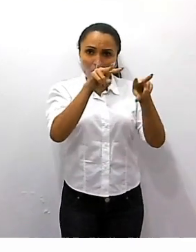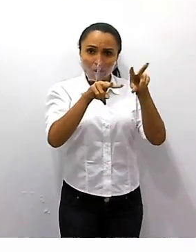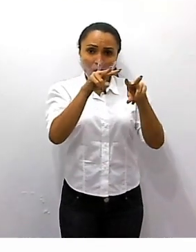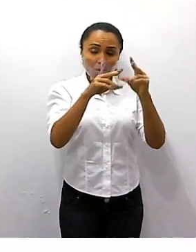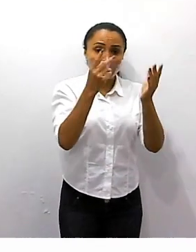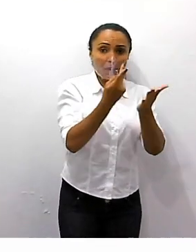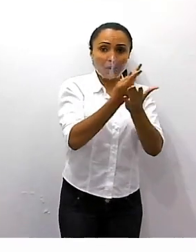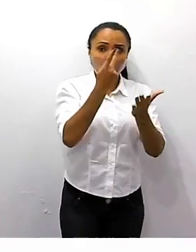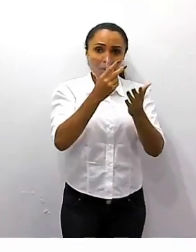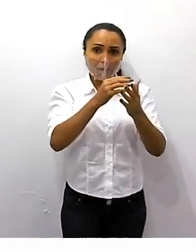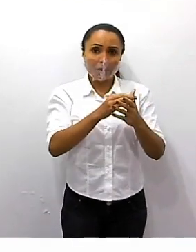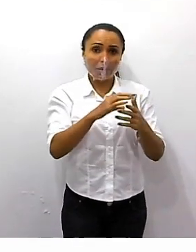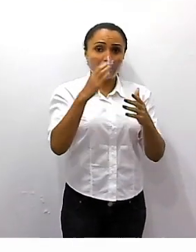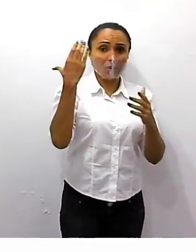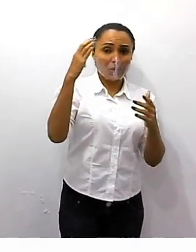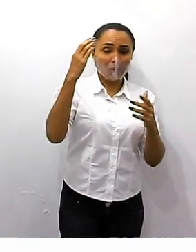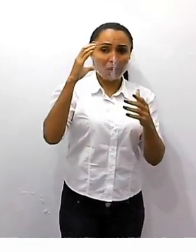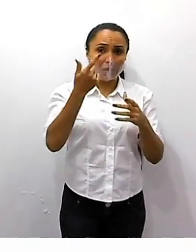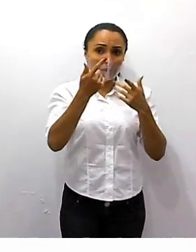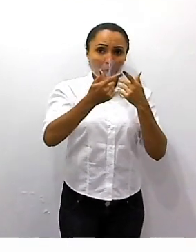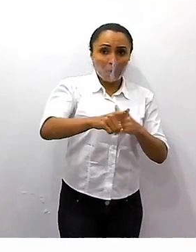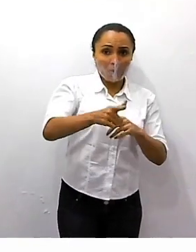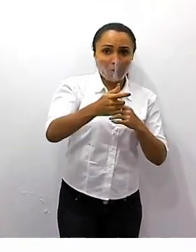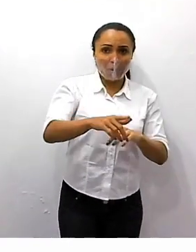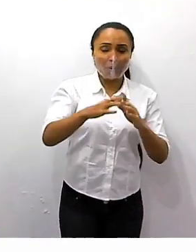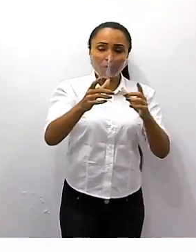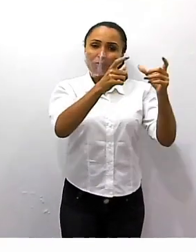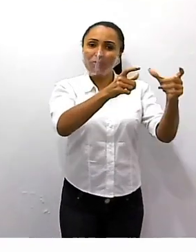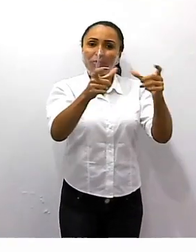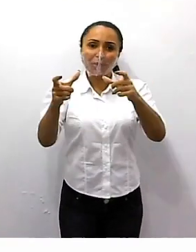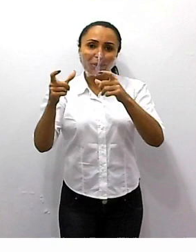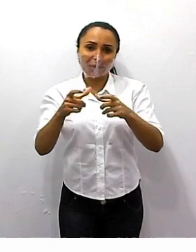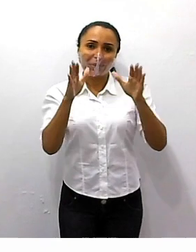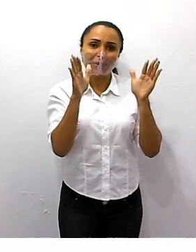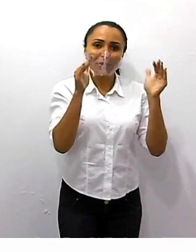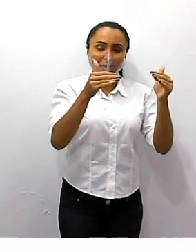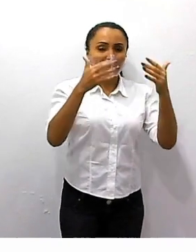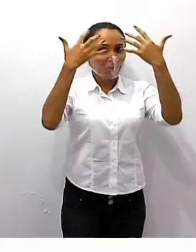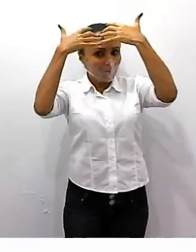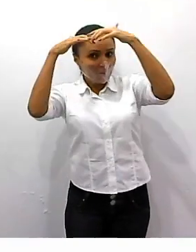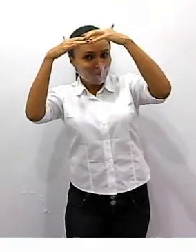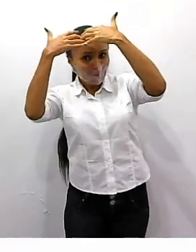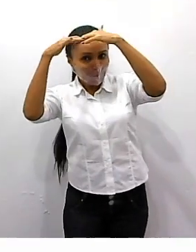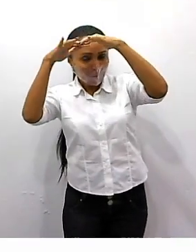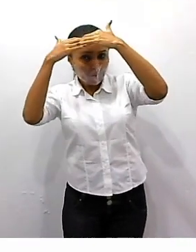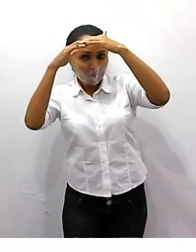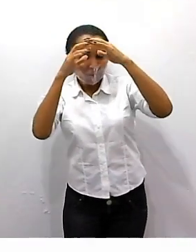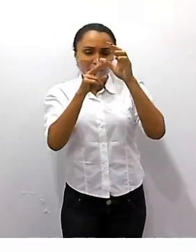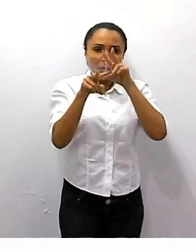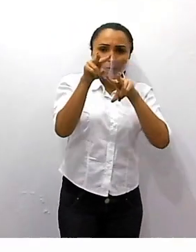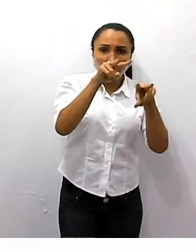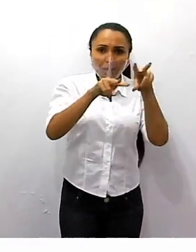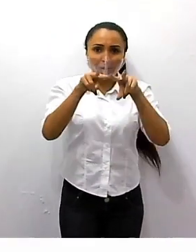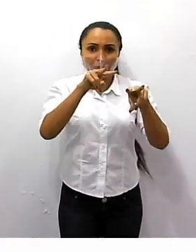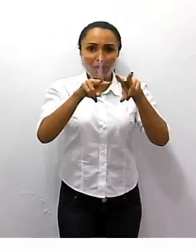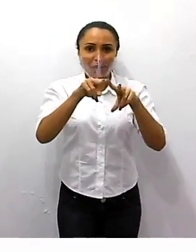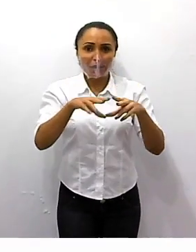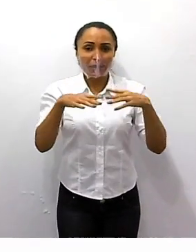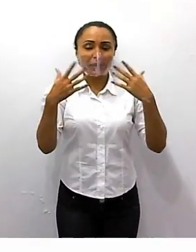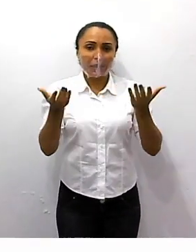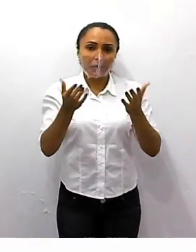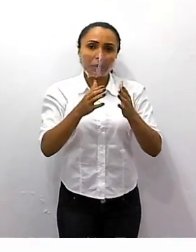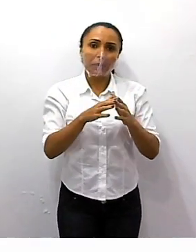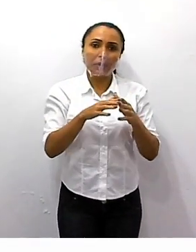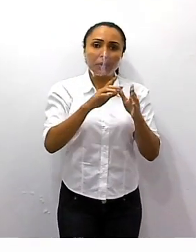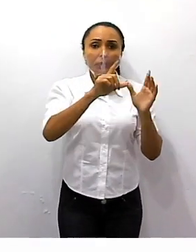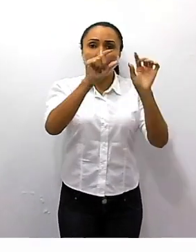acontecendo de um cientista provocar um dano em um local específico no cérebro, verifica-se que ele estabelece com a oração